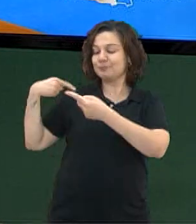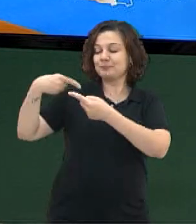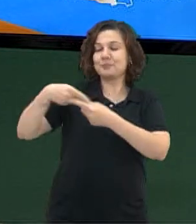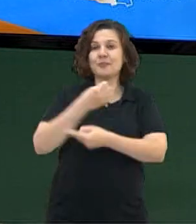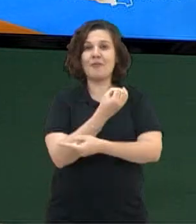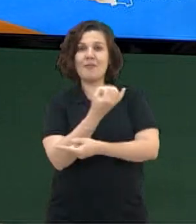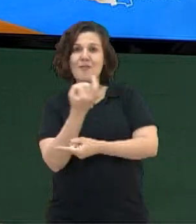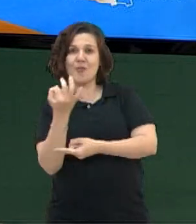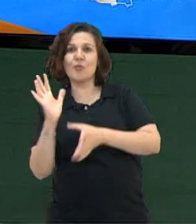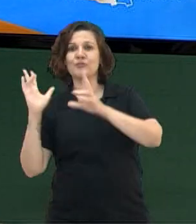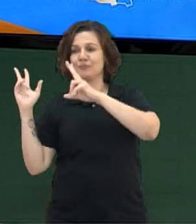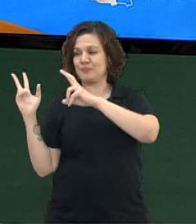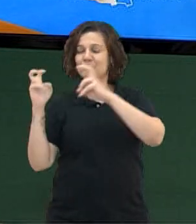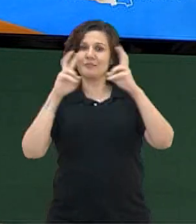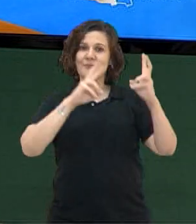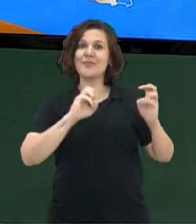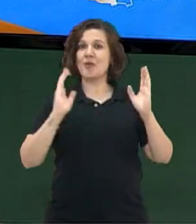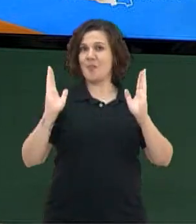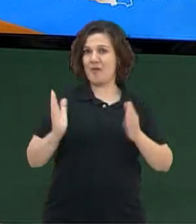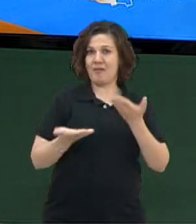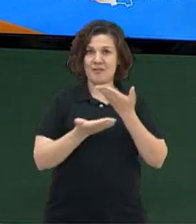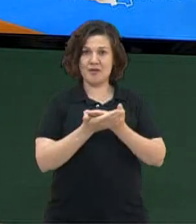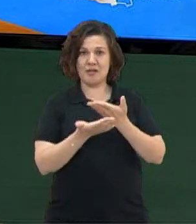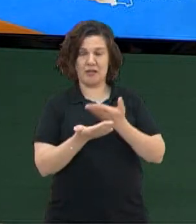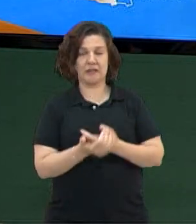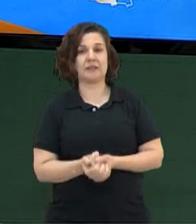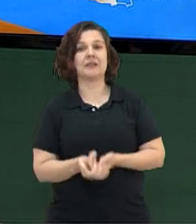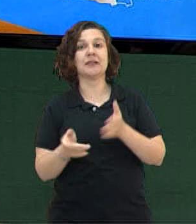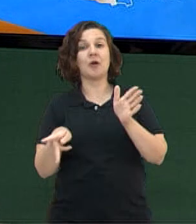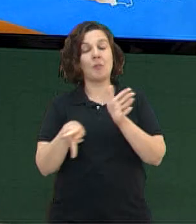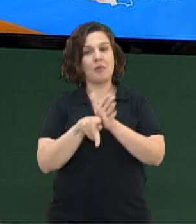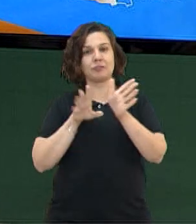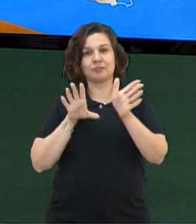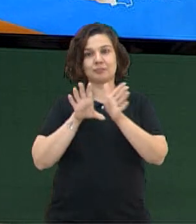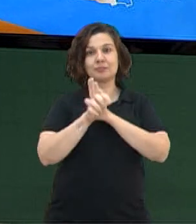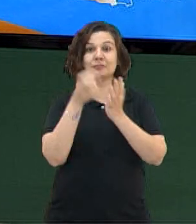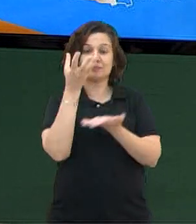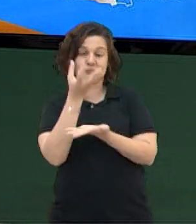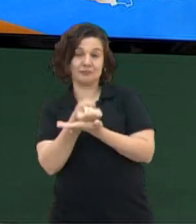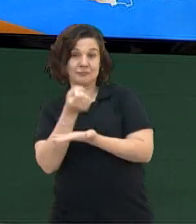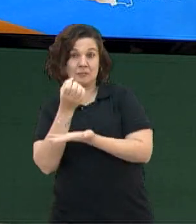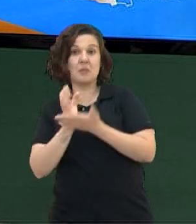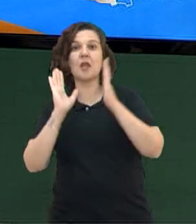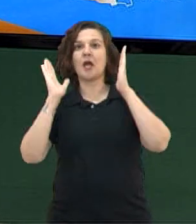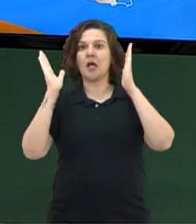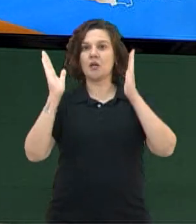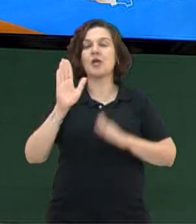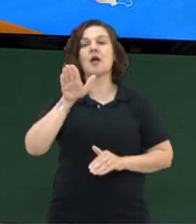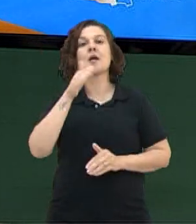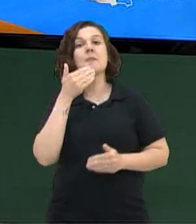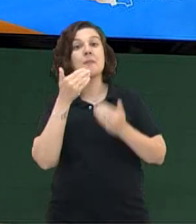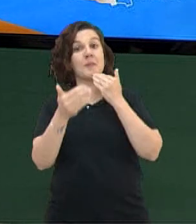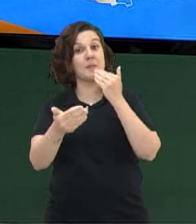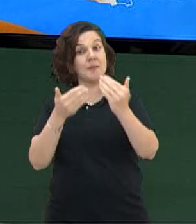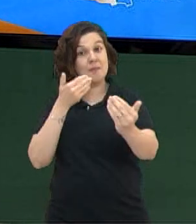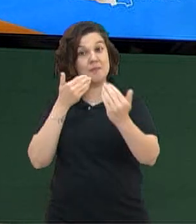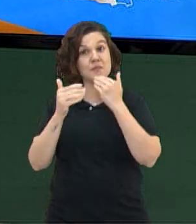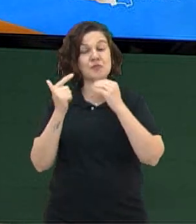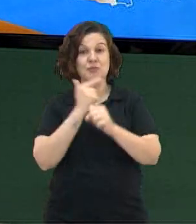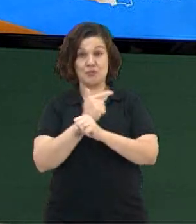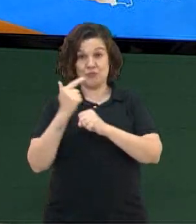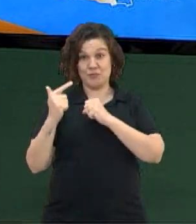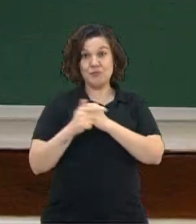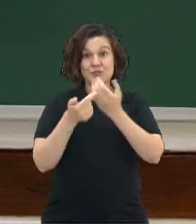alguns conteúdos que já foram vistos aqui e que, por meio das plataformas digitais do Governo do Estado, foram solicitados à equipe técnica de